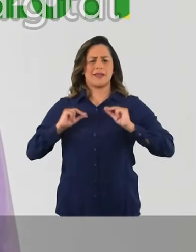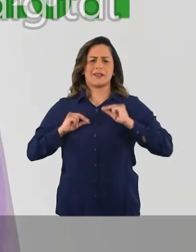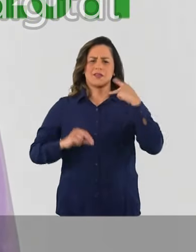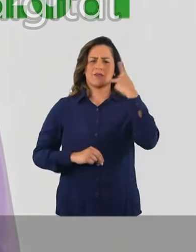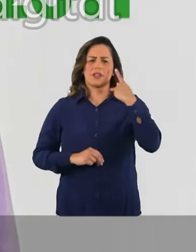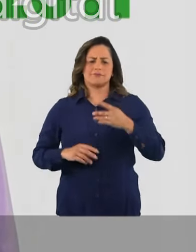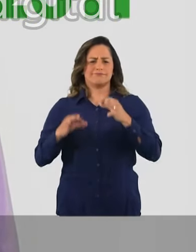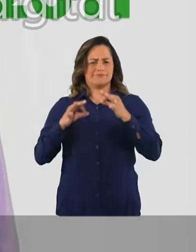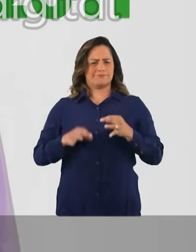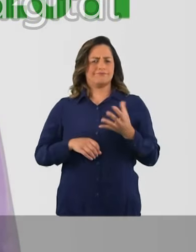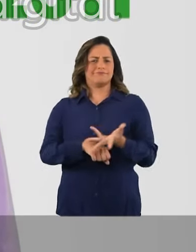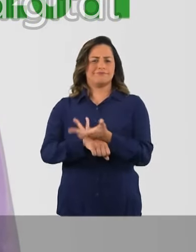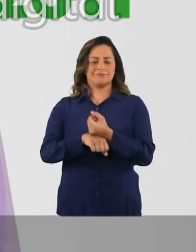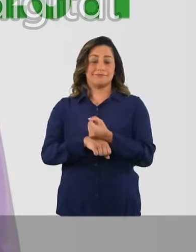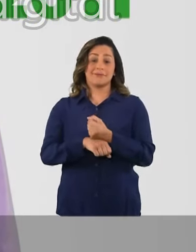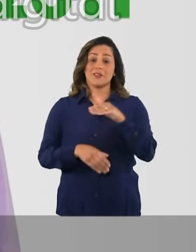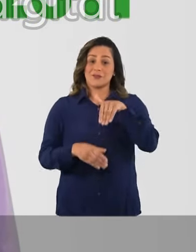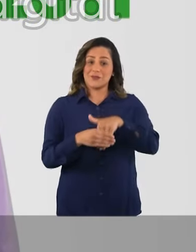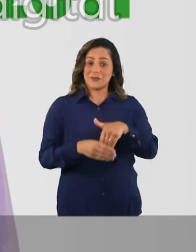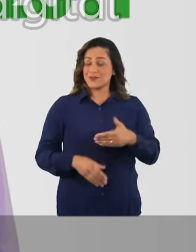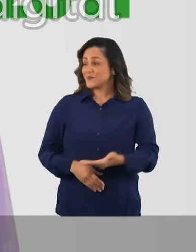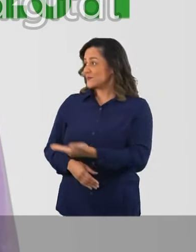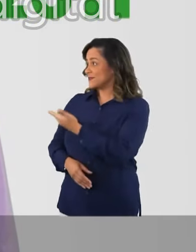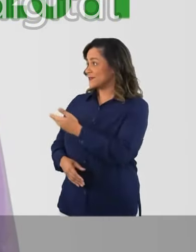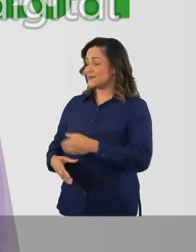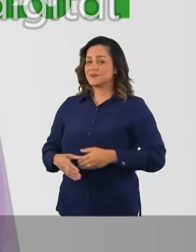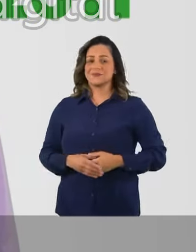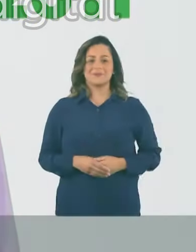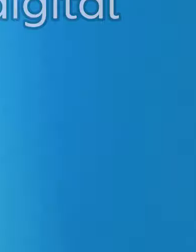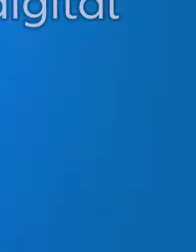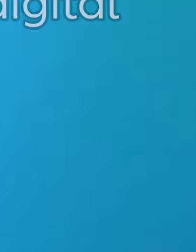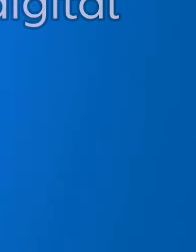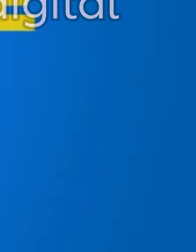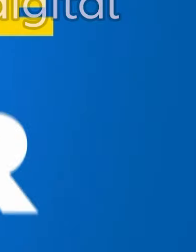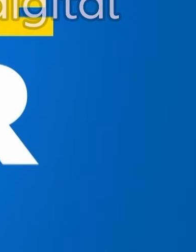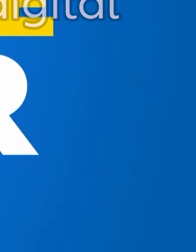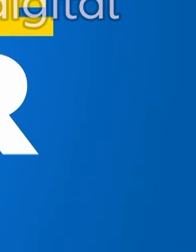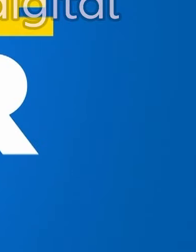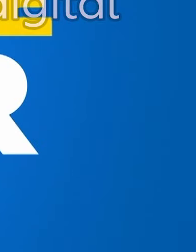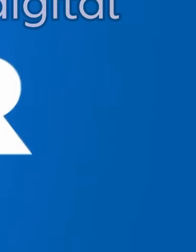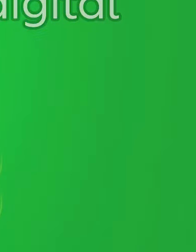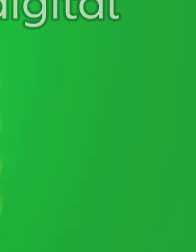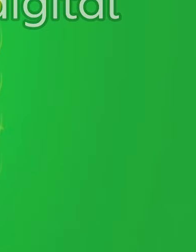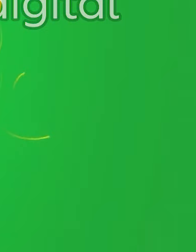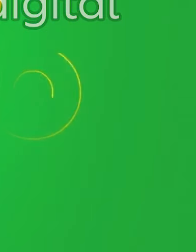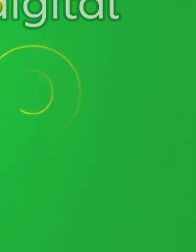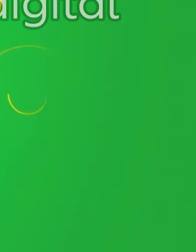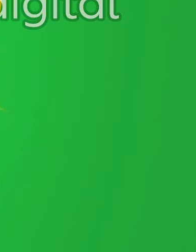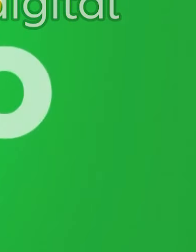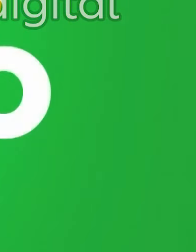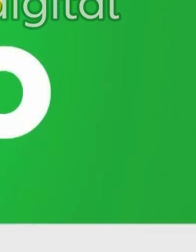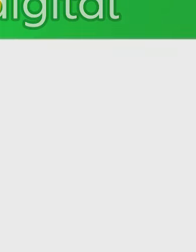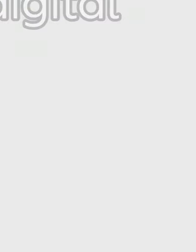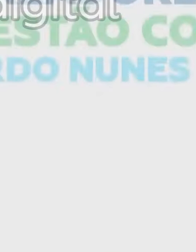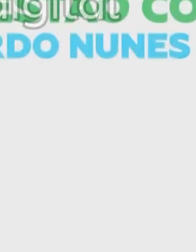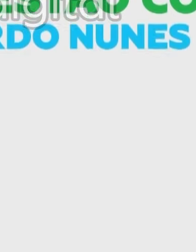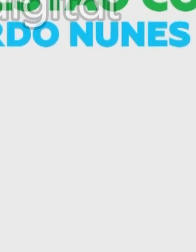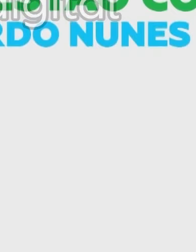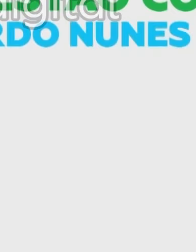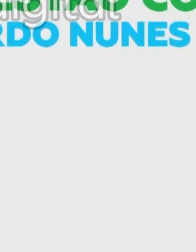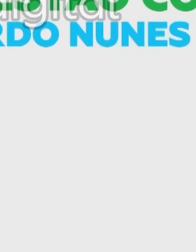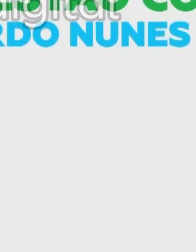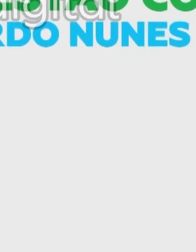merece vereadores competentes. Roberto Pires, 22-6611. Isso não pode parar. Isso é caminho seguro.